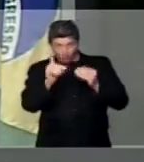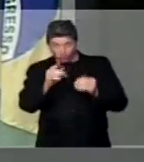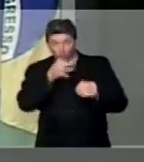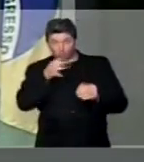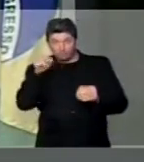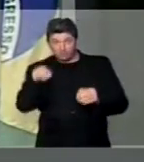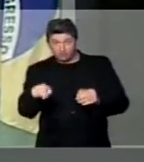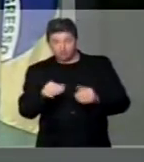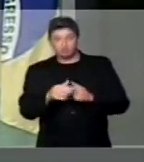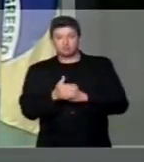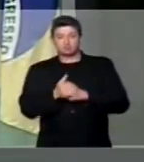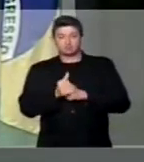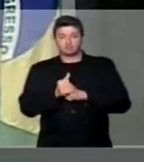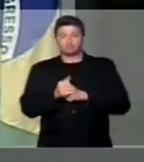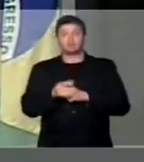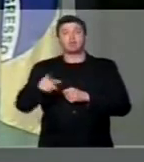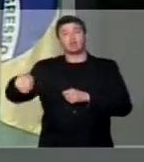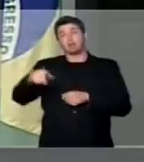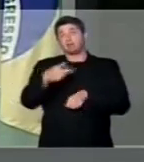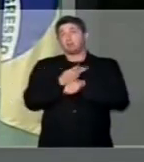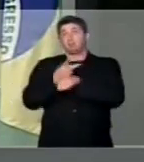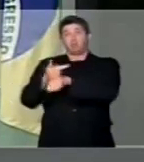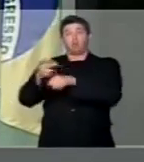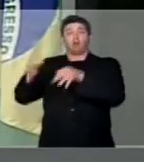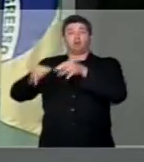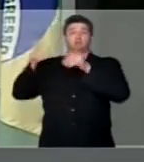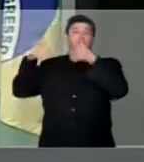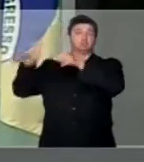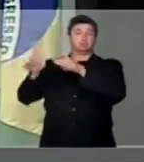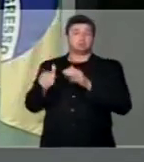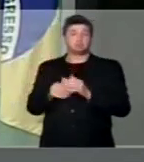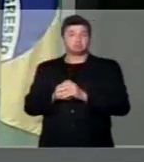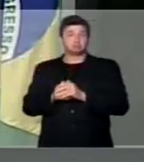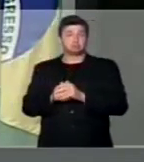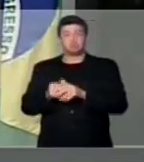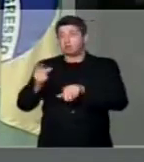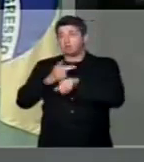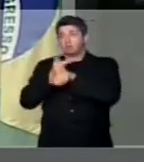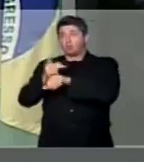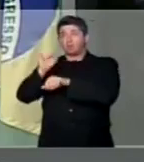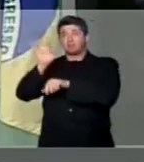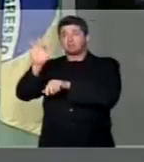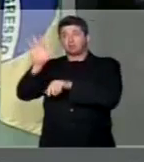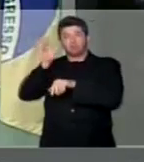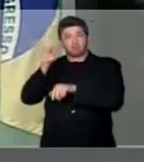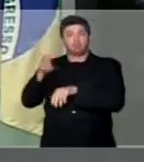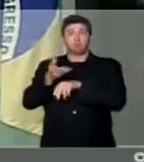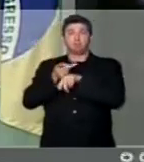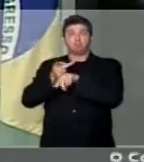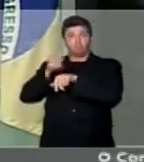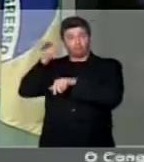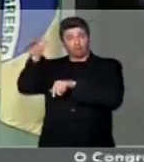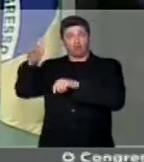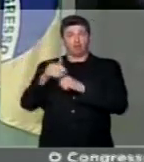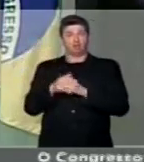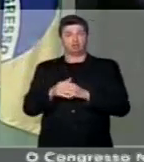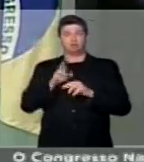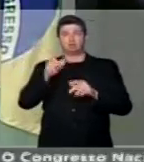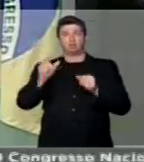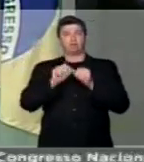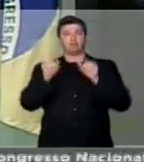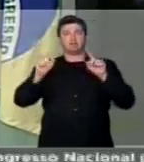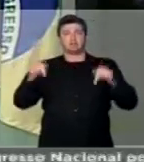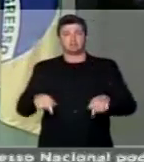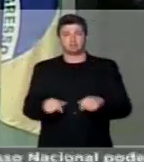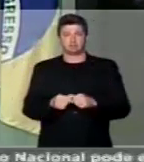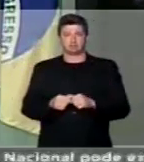vista, eles devem procurar a justiça, eles devem procurar o Supremo Tribunal Federal e não fazer como